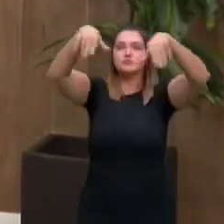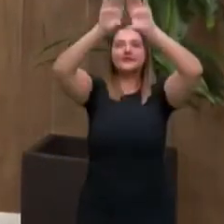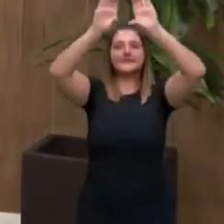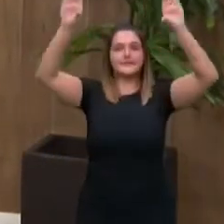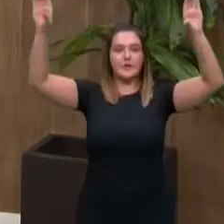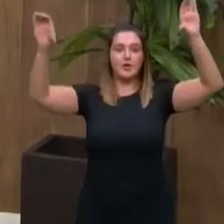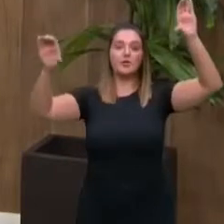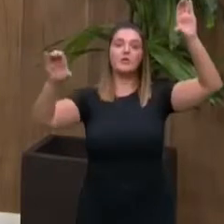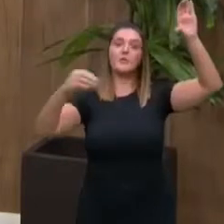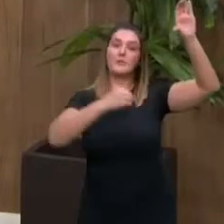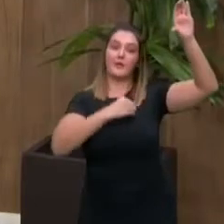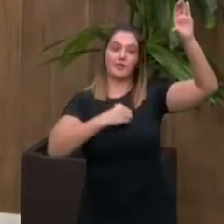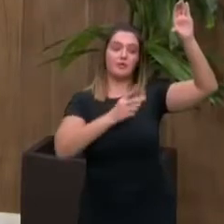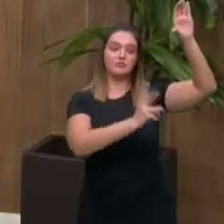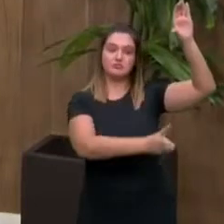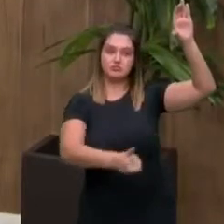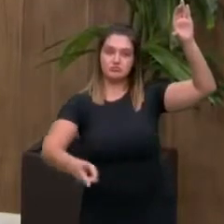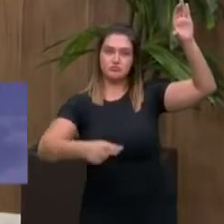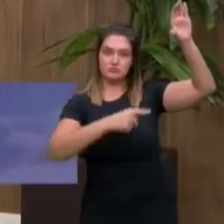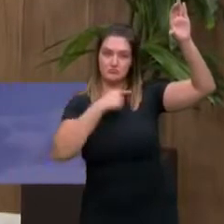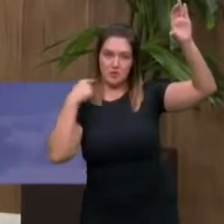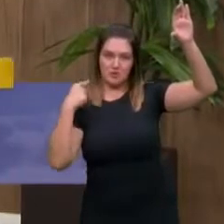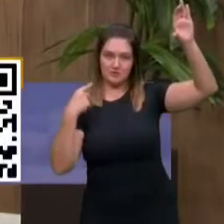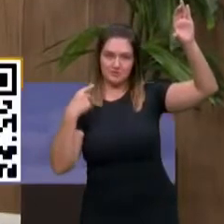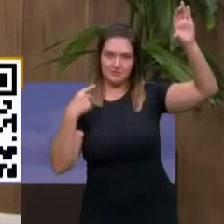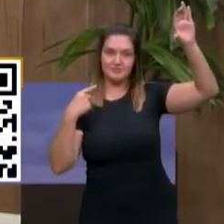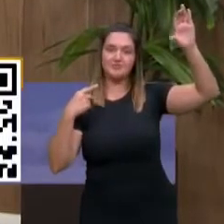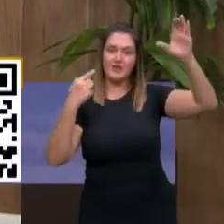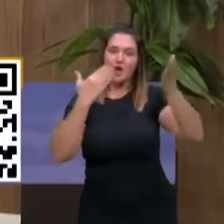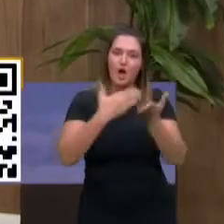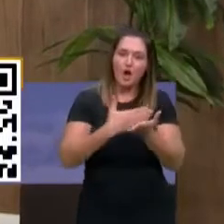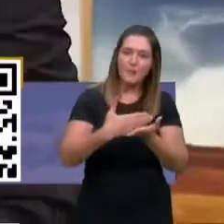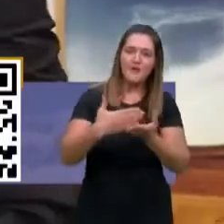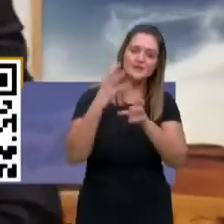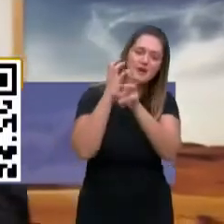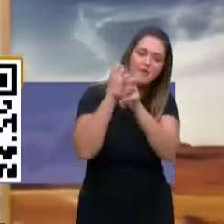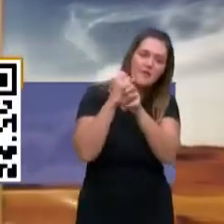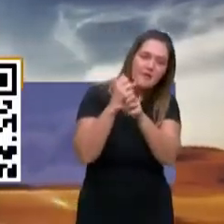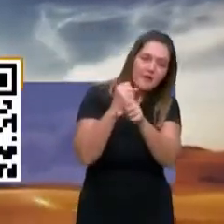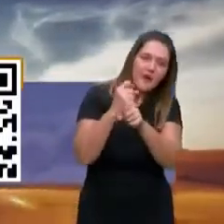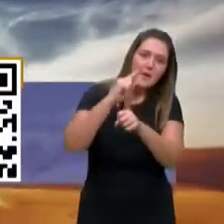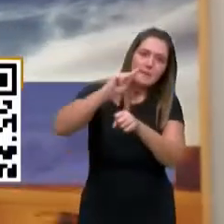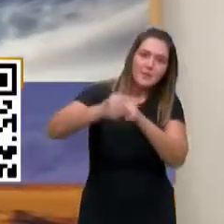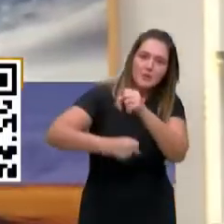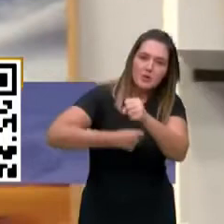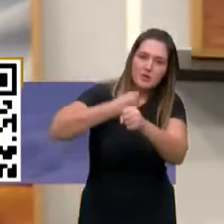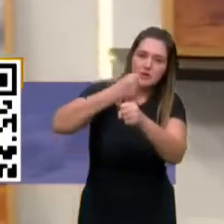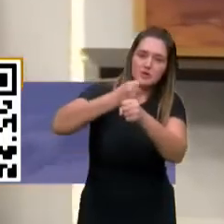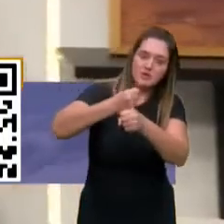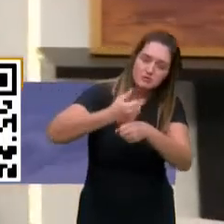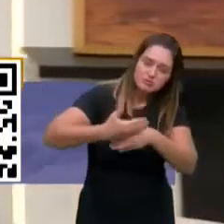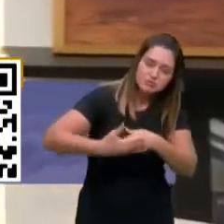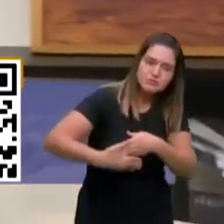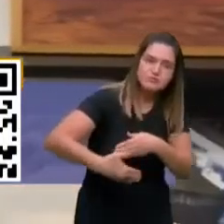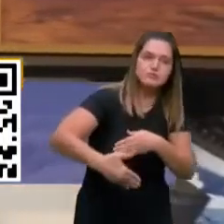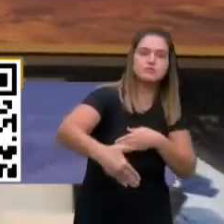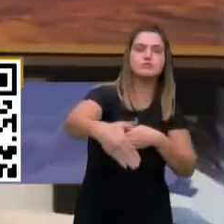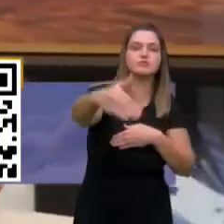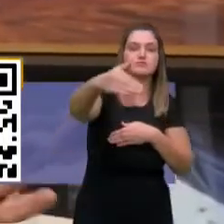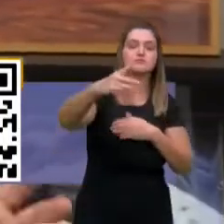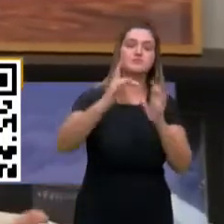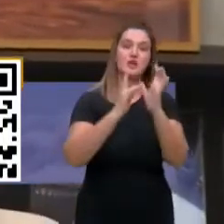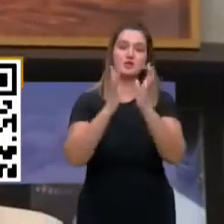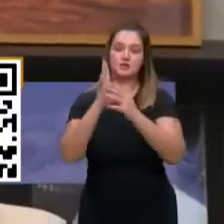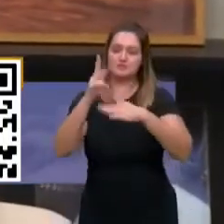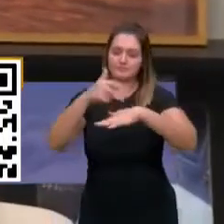dia, começa então a contagem do milênio. Está claro? E o detalhe é o seguinte: nesse mesmo dia,